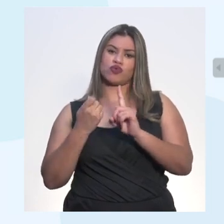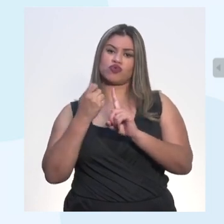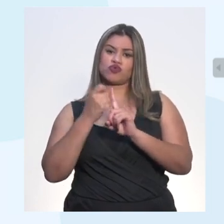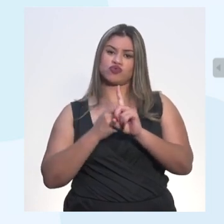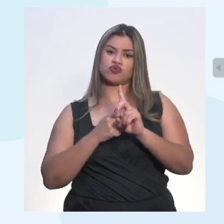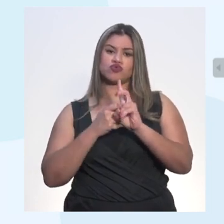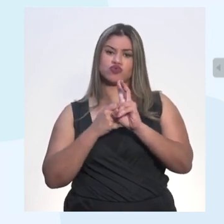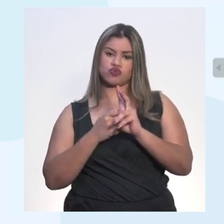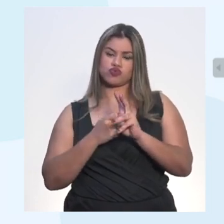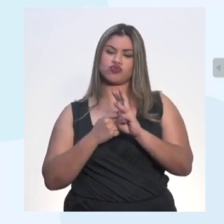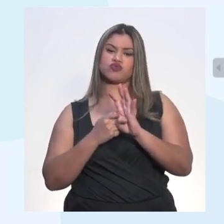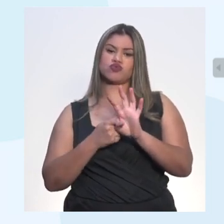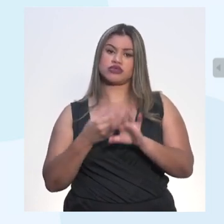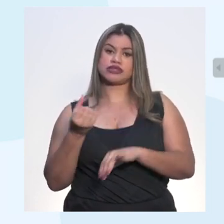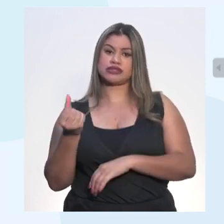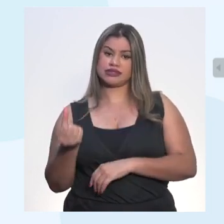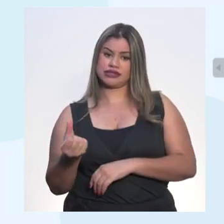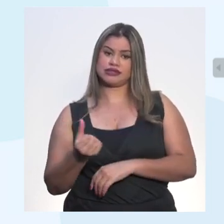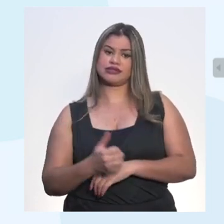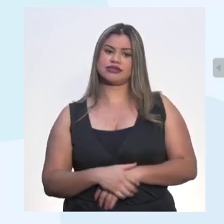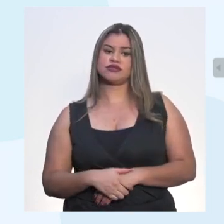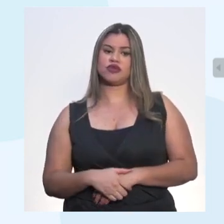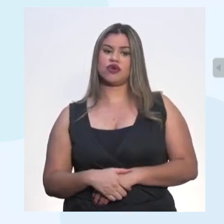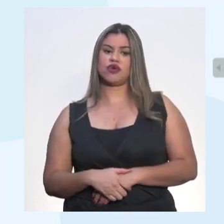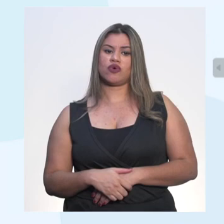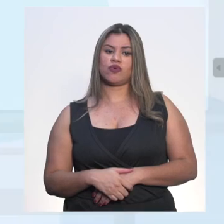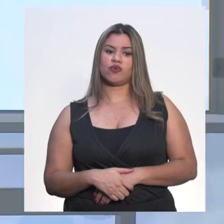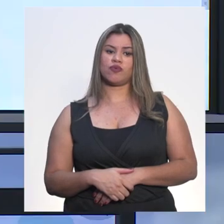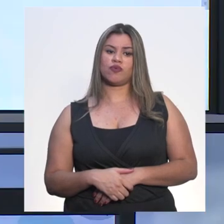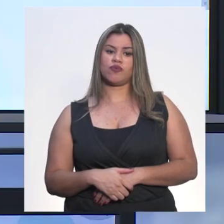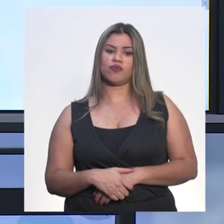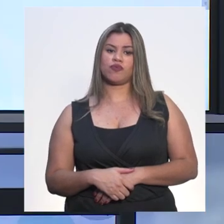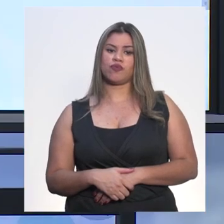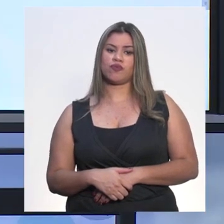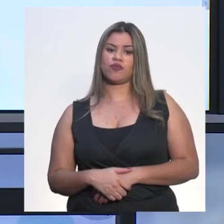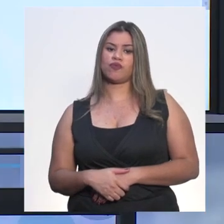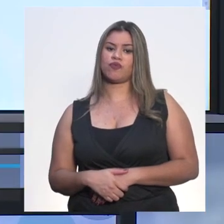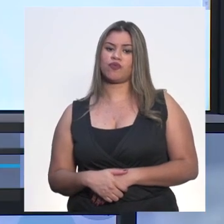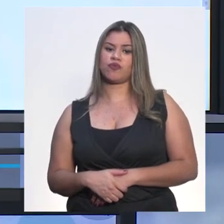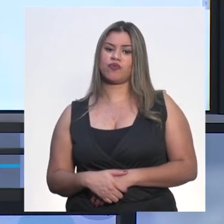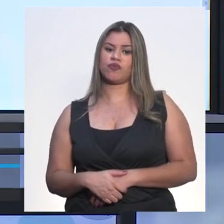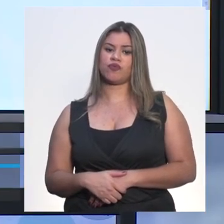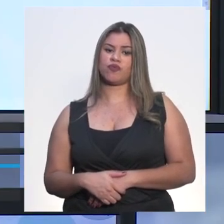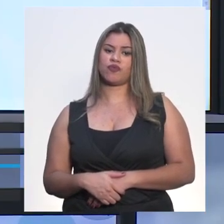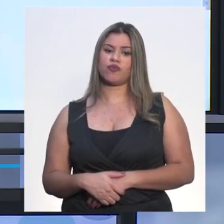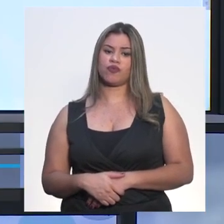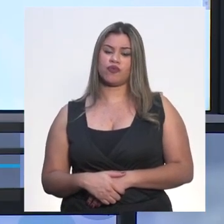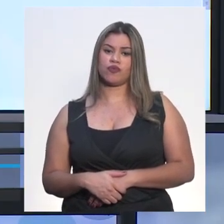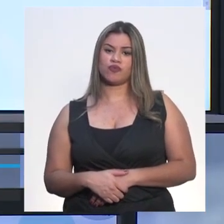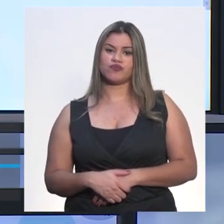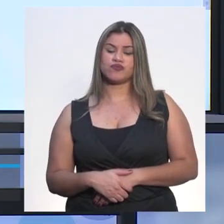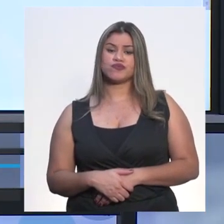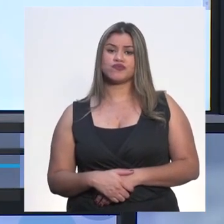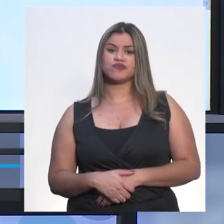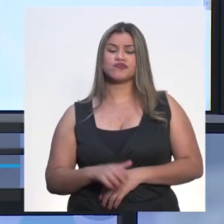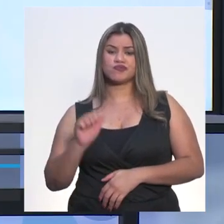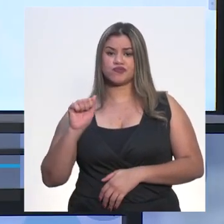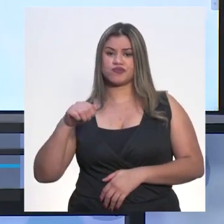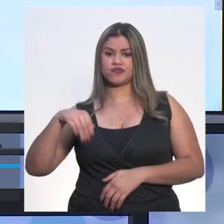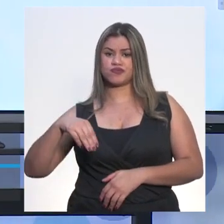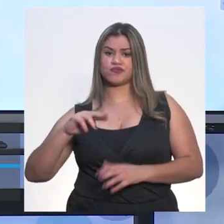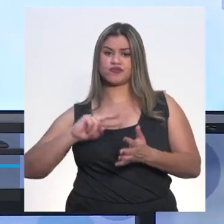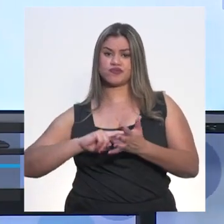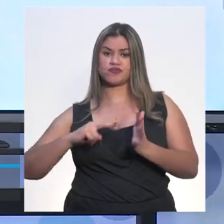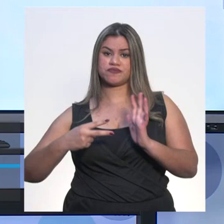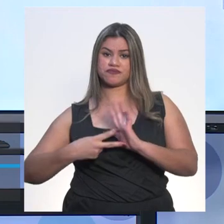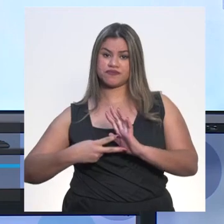leitura. Taxa, vou até limpar esse monte de tinta. Taxa, eu li, esse AM